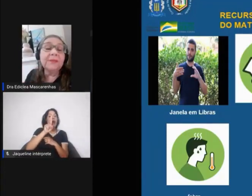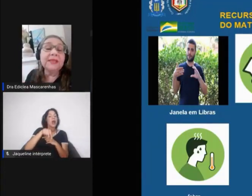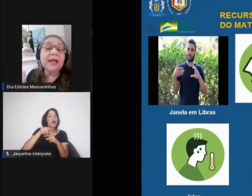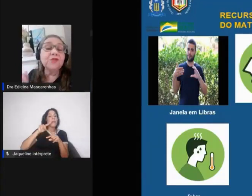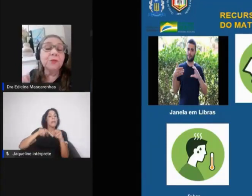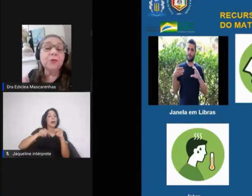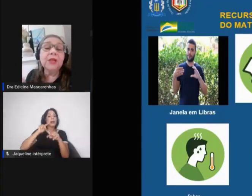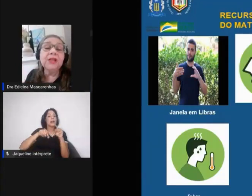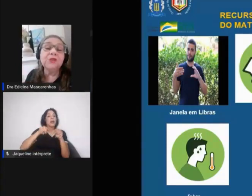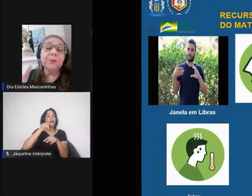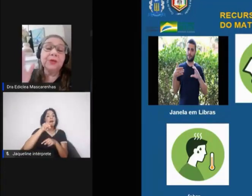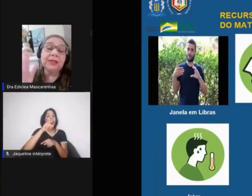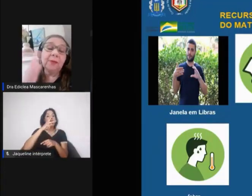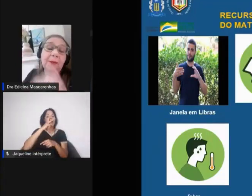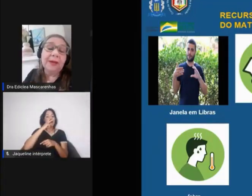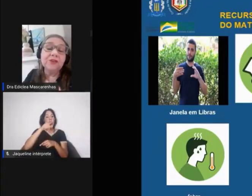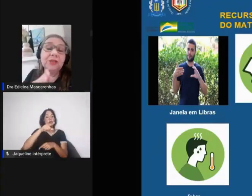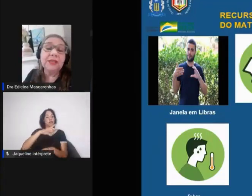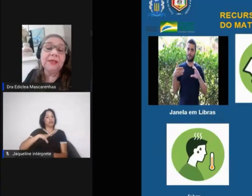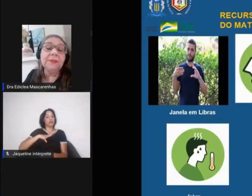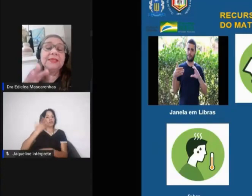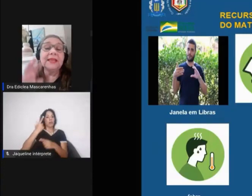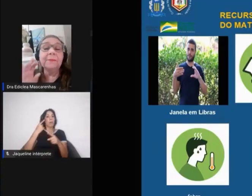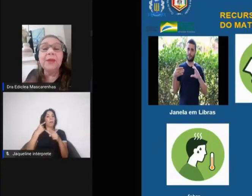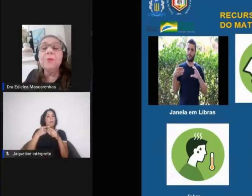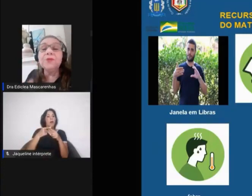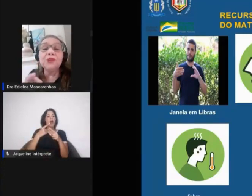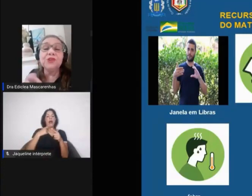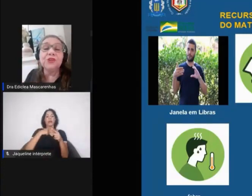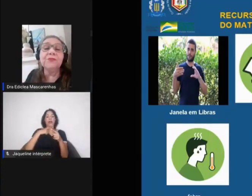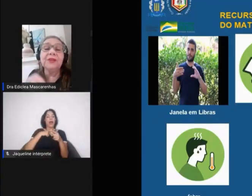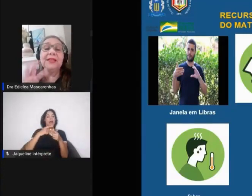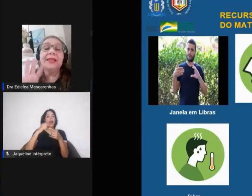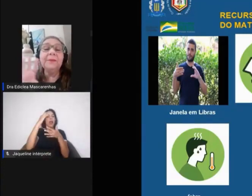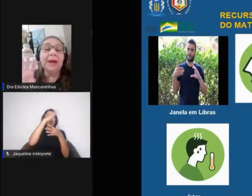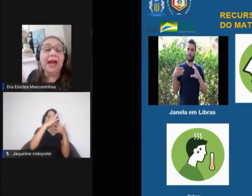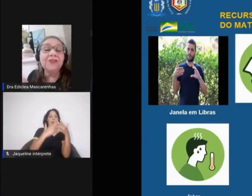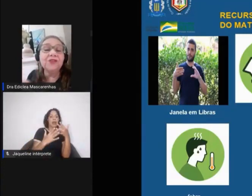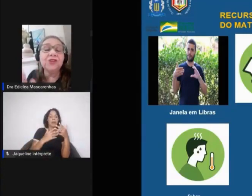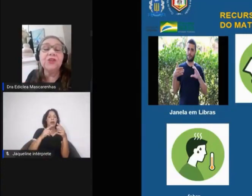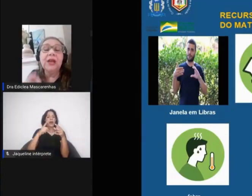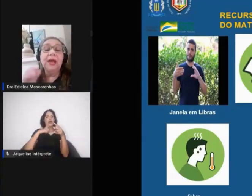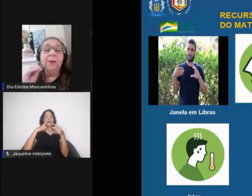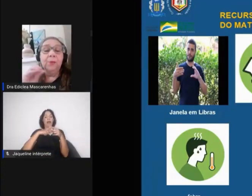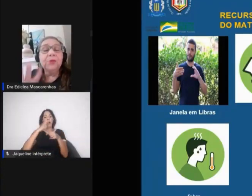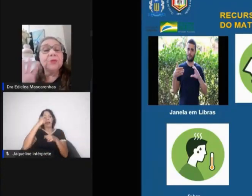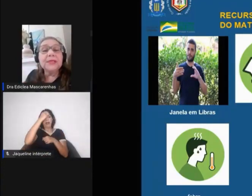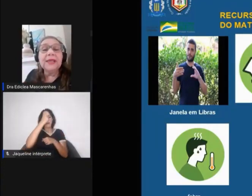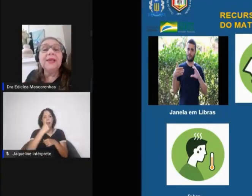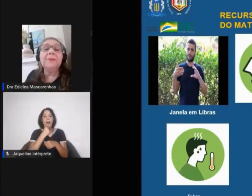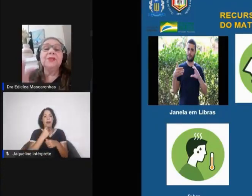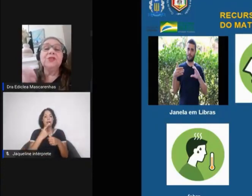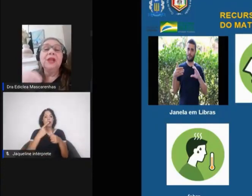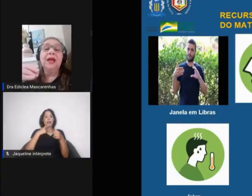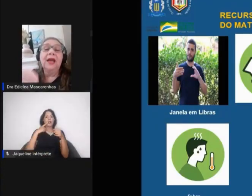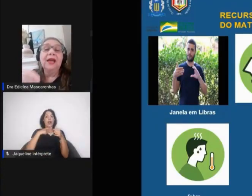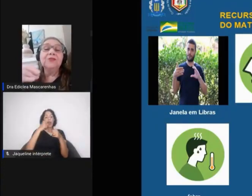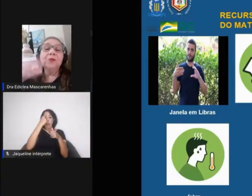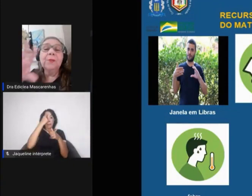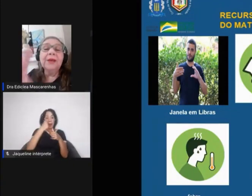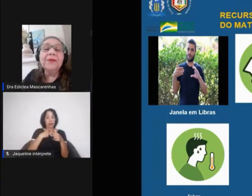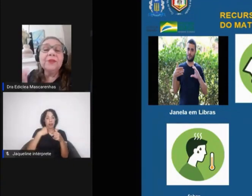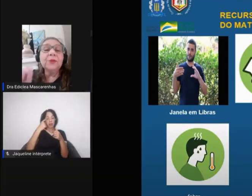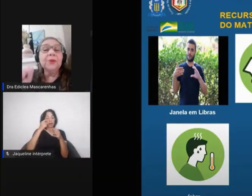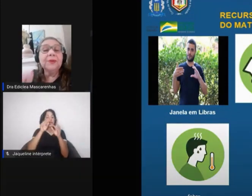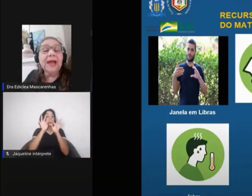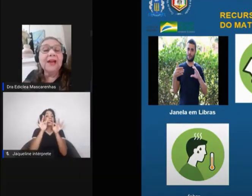uma usabilidade muito grande, porque tem uma parte em Libras, ela é bem objetiva, ela tem imagens muito simples,